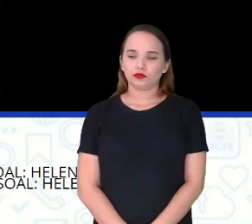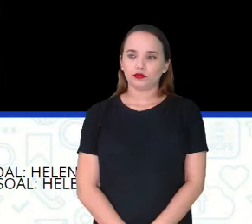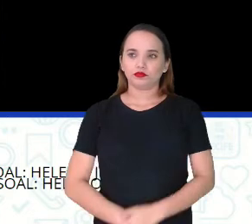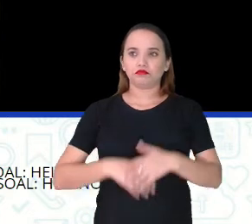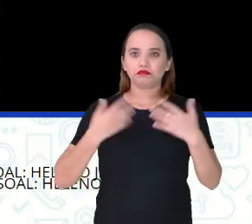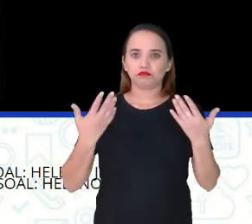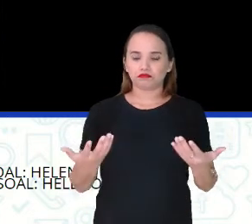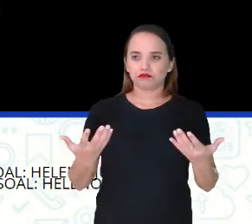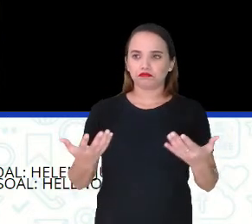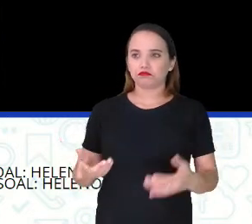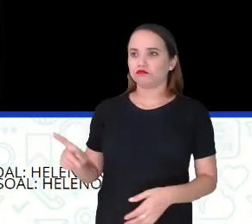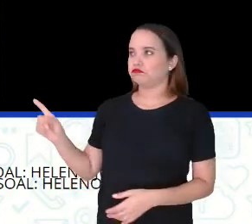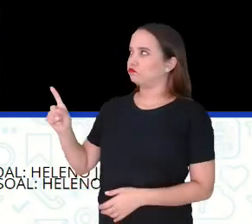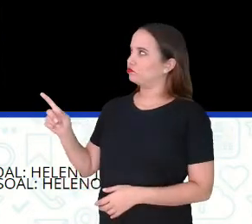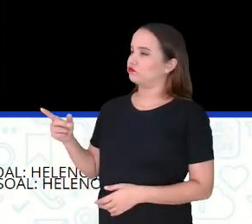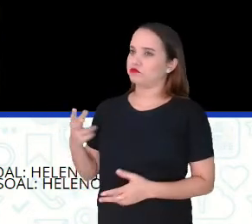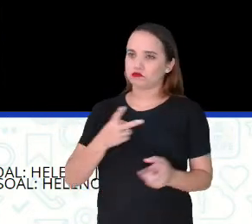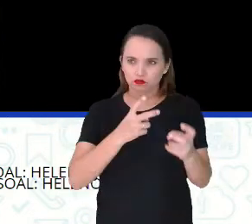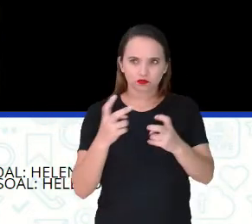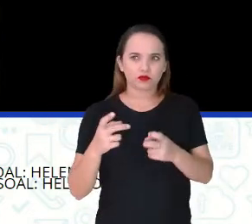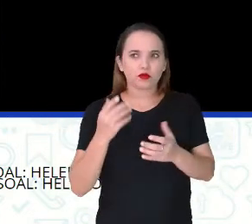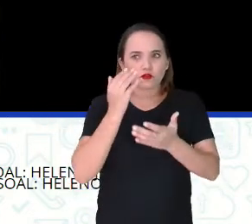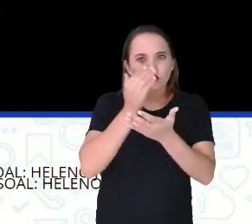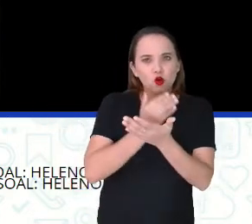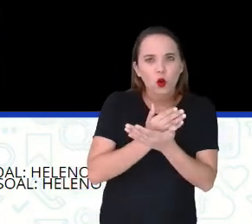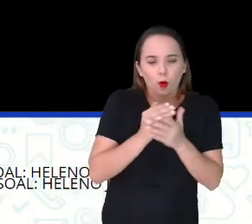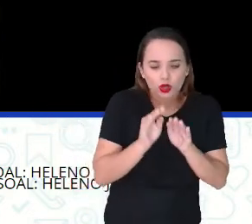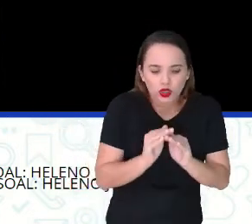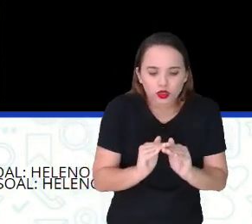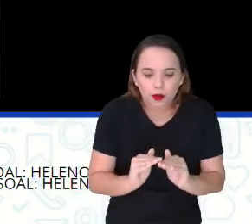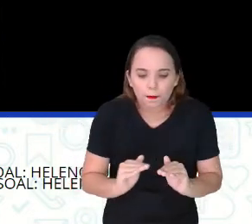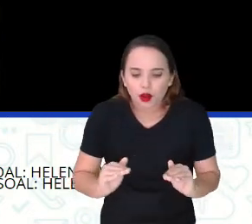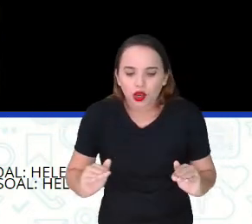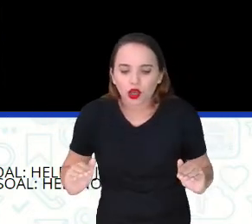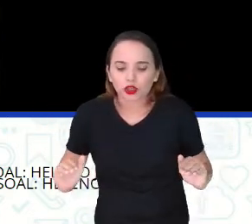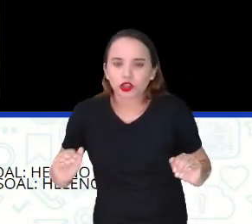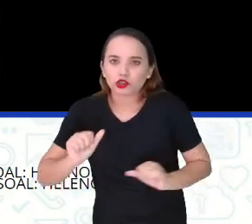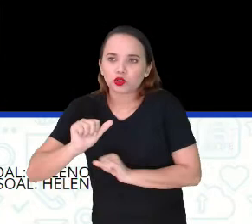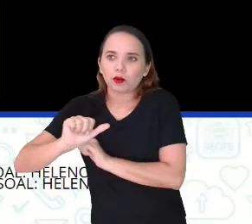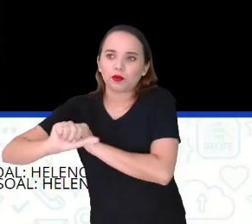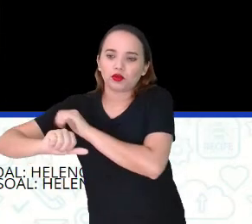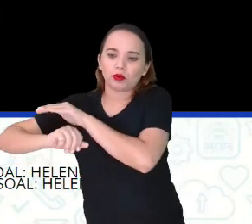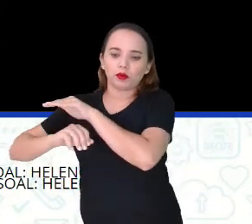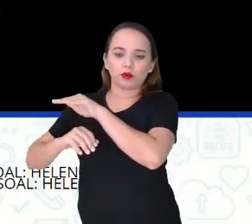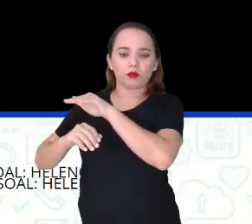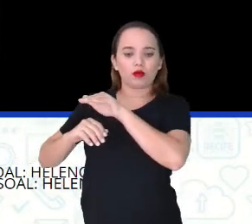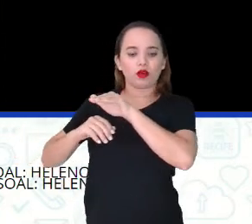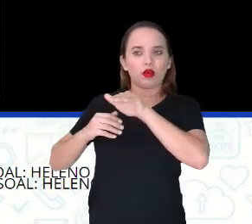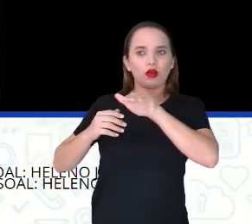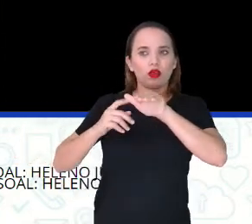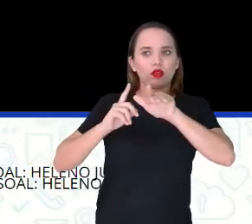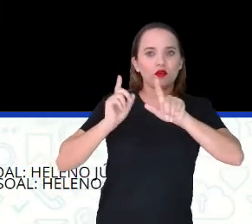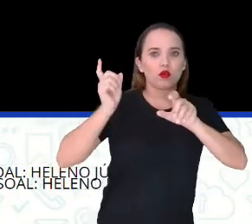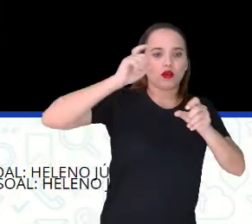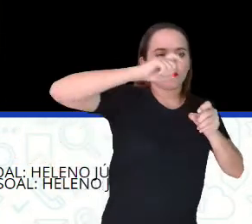E aí, ó, vocês podem ver que eu comecei no nível baixo, fui para o nível médio e depois para o nível baixo.